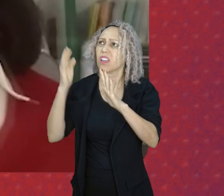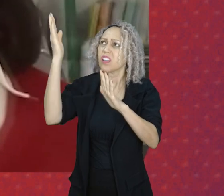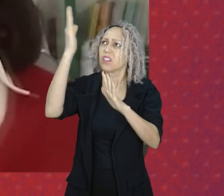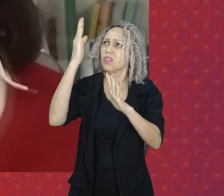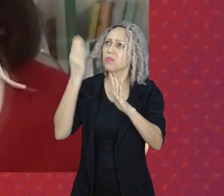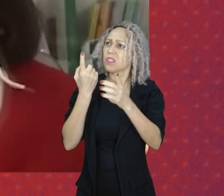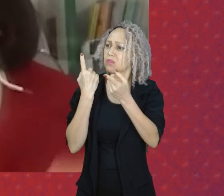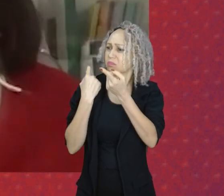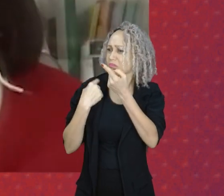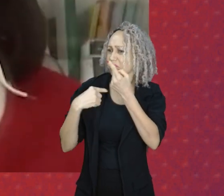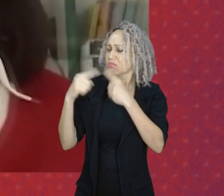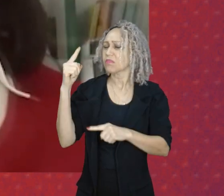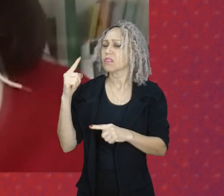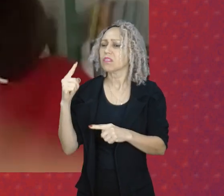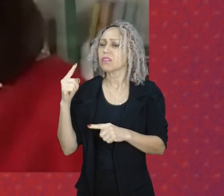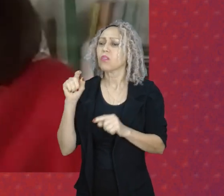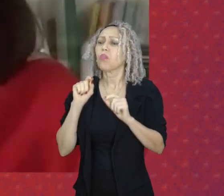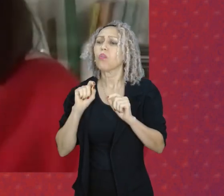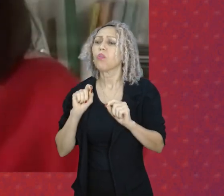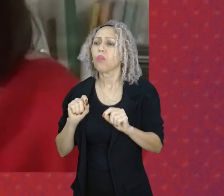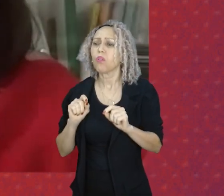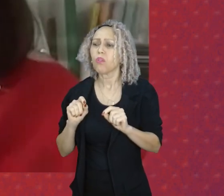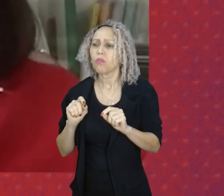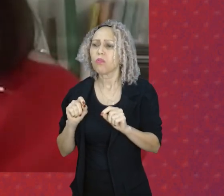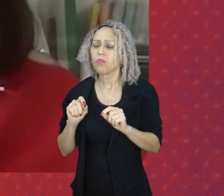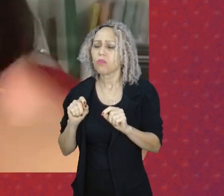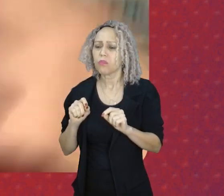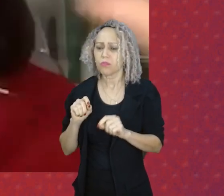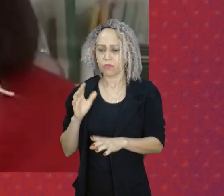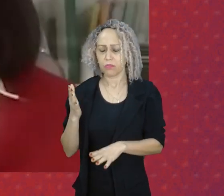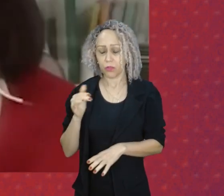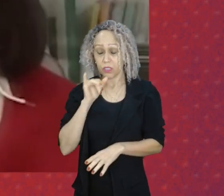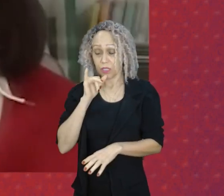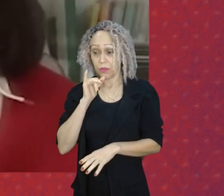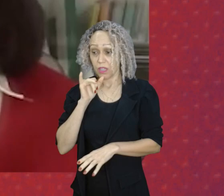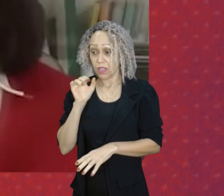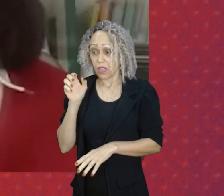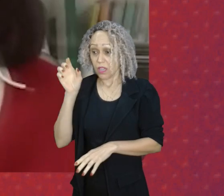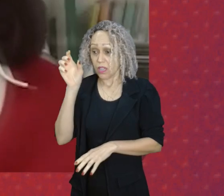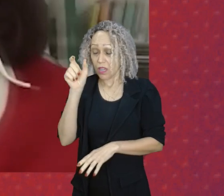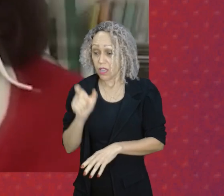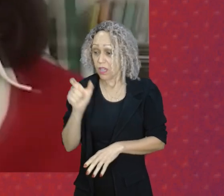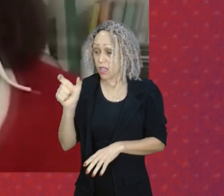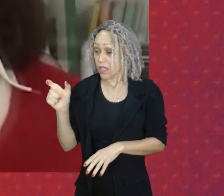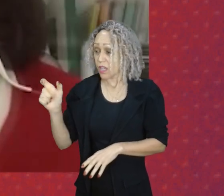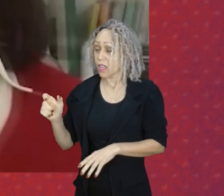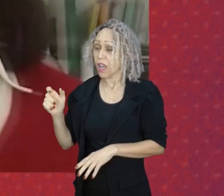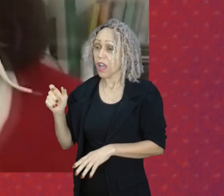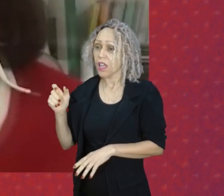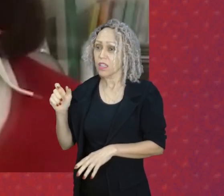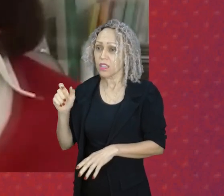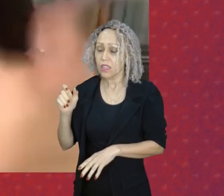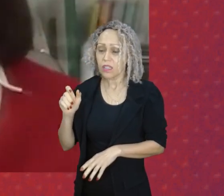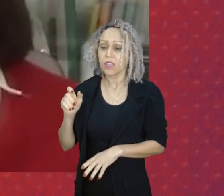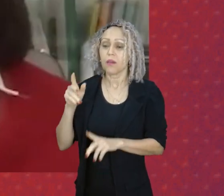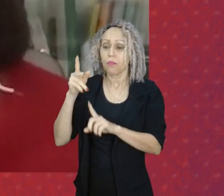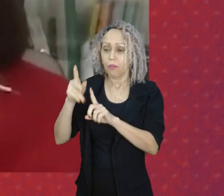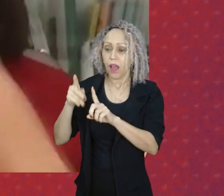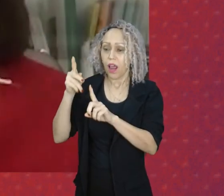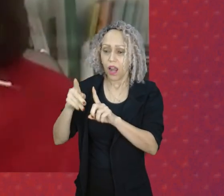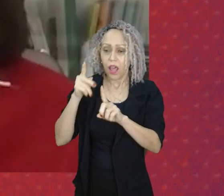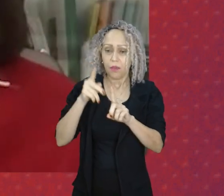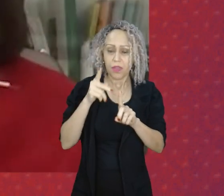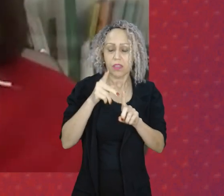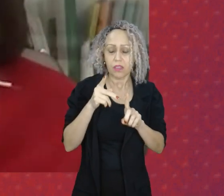país, projetado para o estado de cada pessoa, de cada parlamentar. Então, e em diálogo